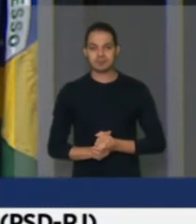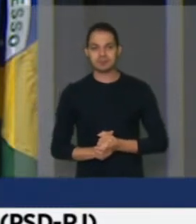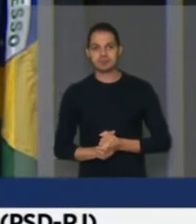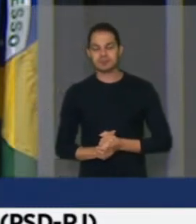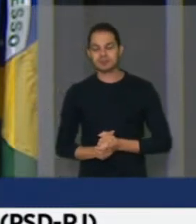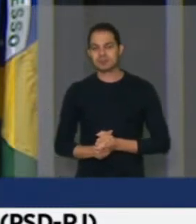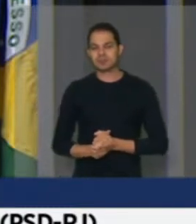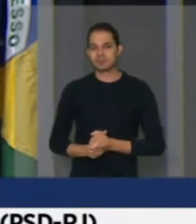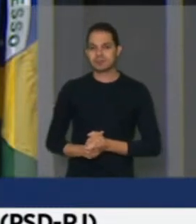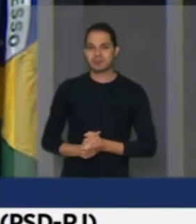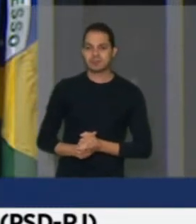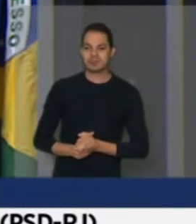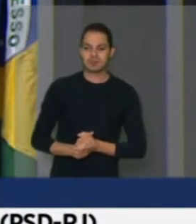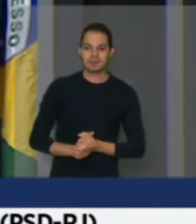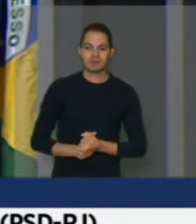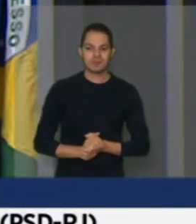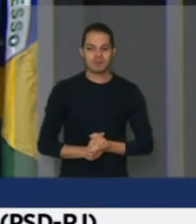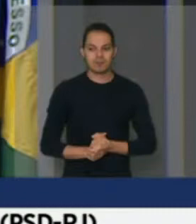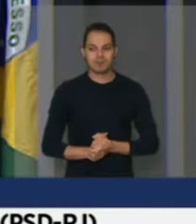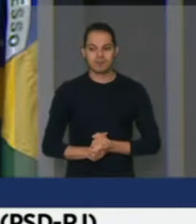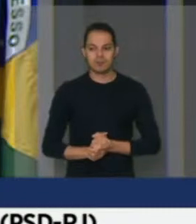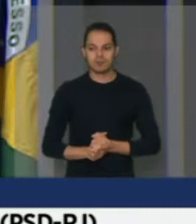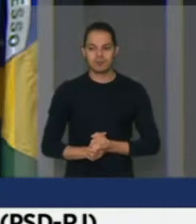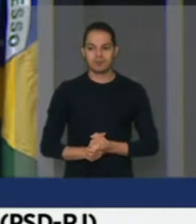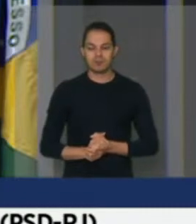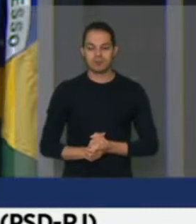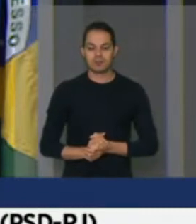se opor ou